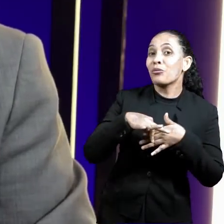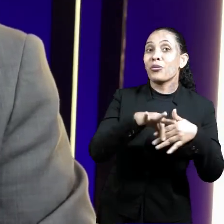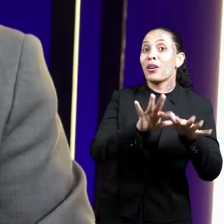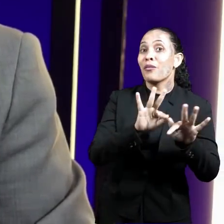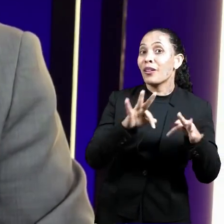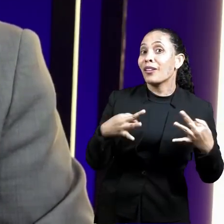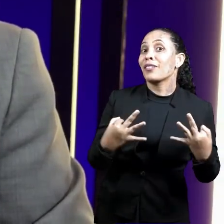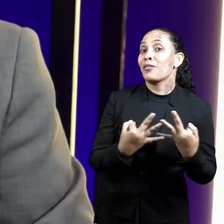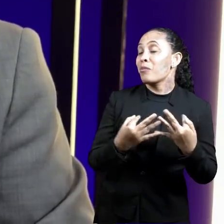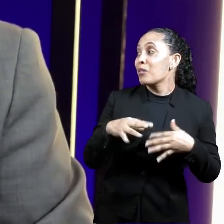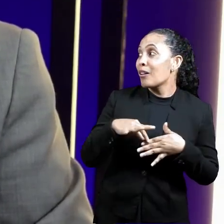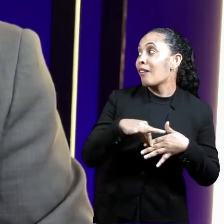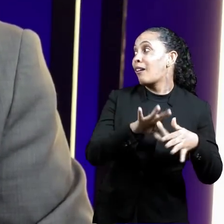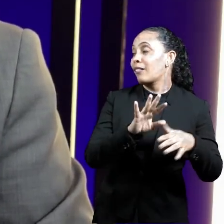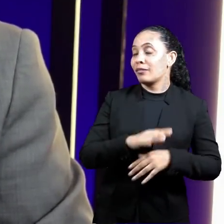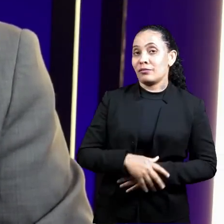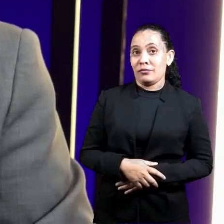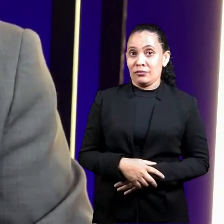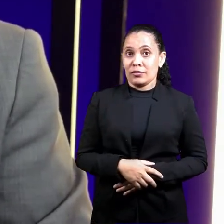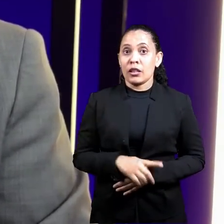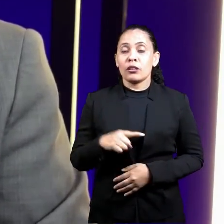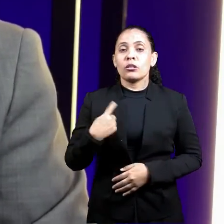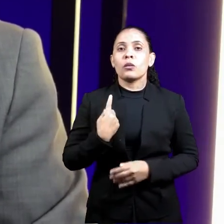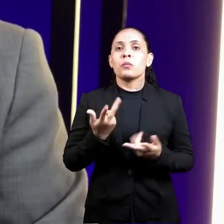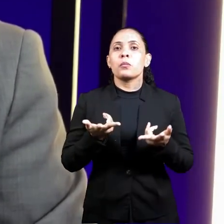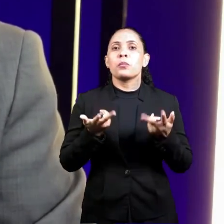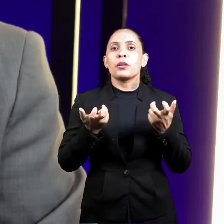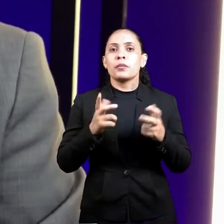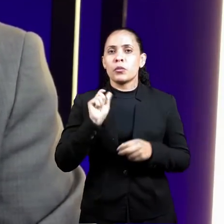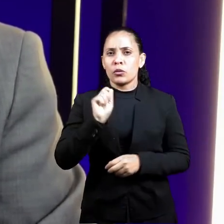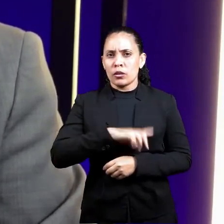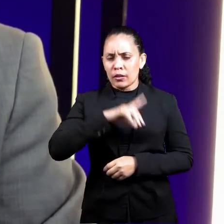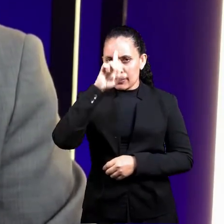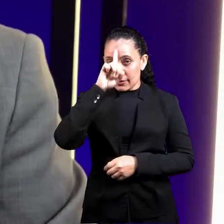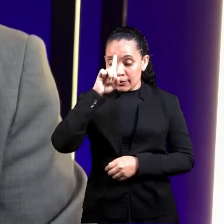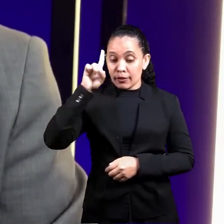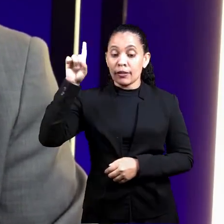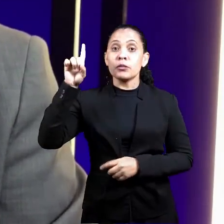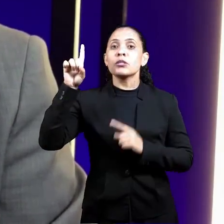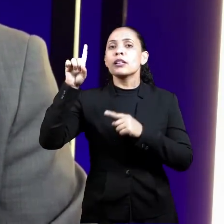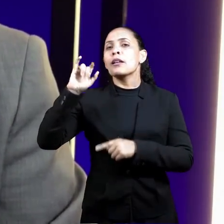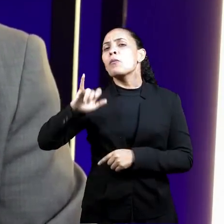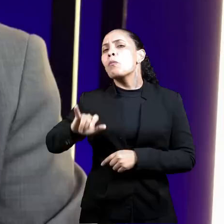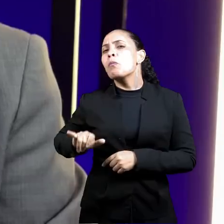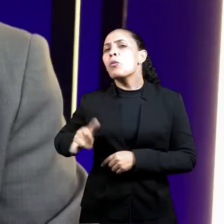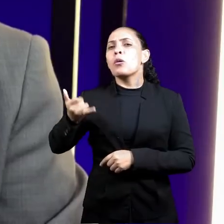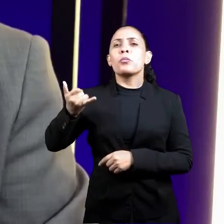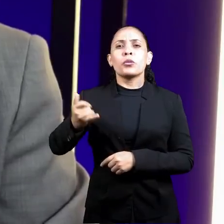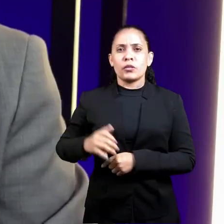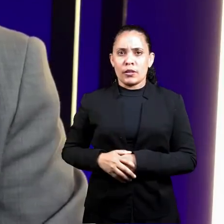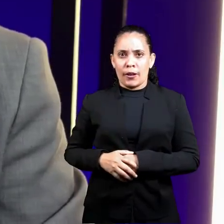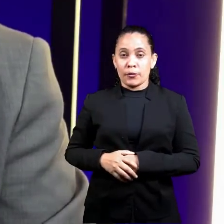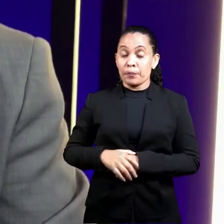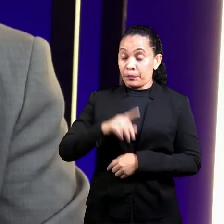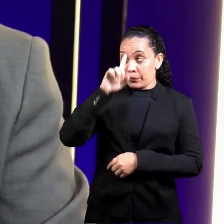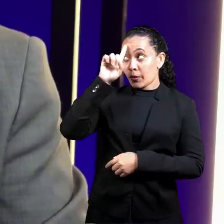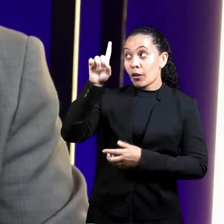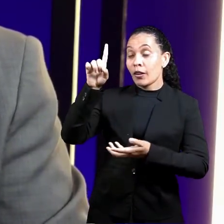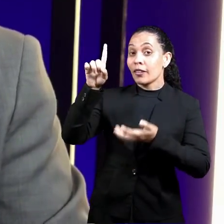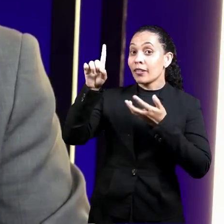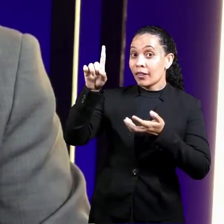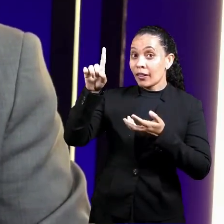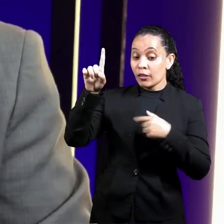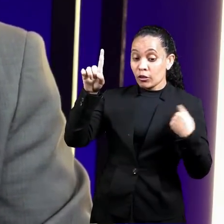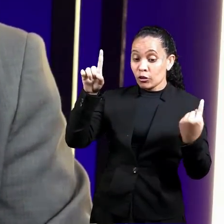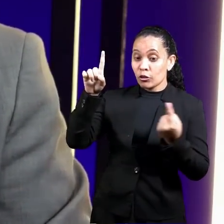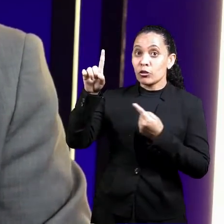foi levada. Porque nós vemos aqui que Deus é Deus de oportunidade. Ele quer que o homem retorne